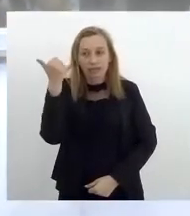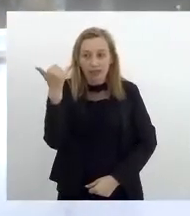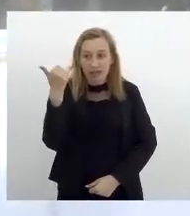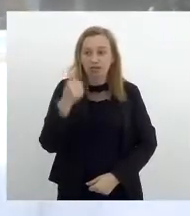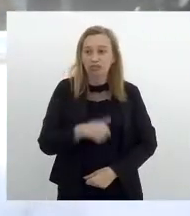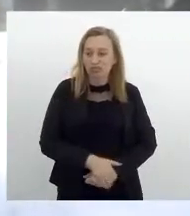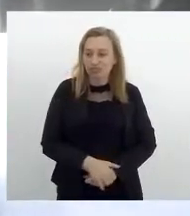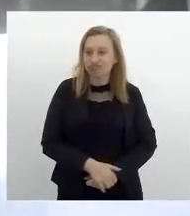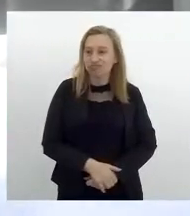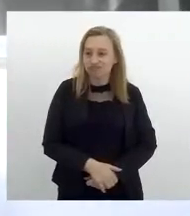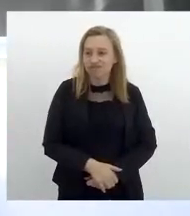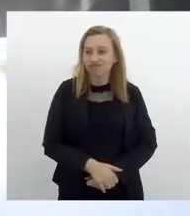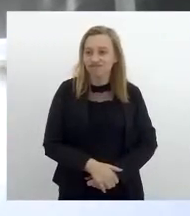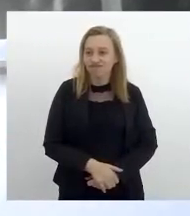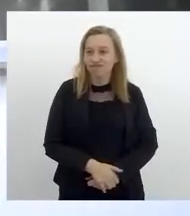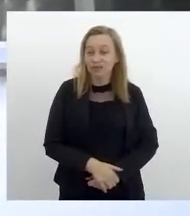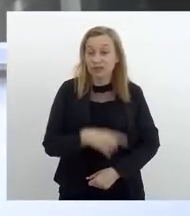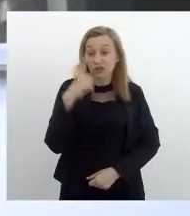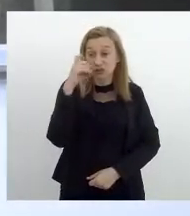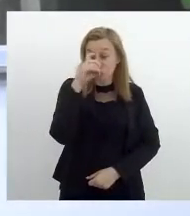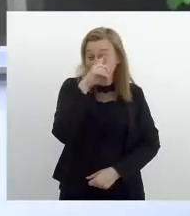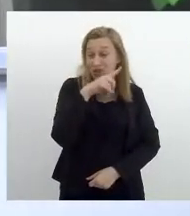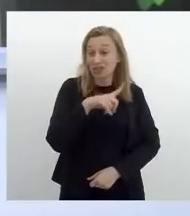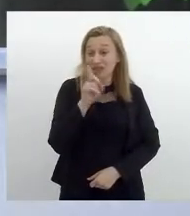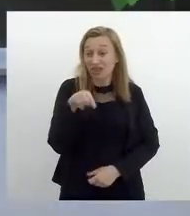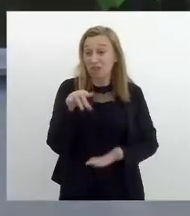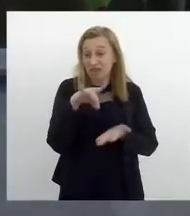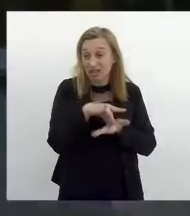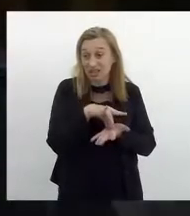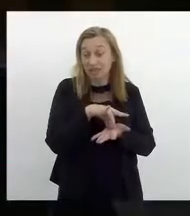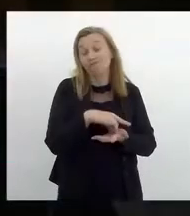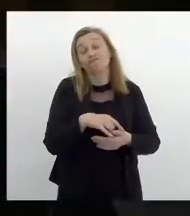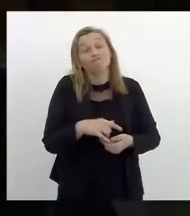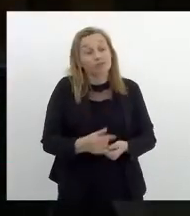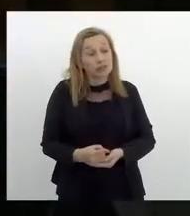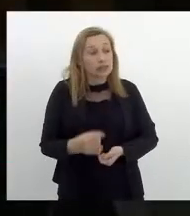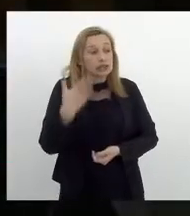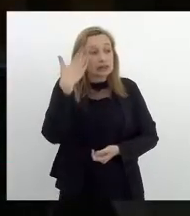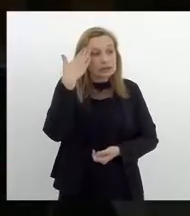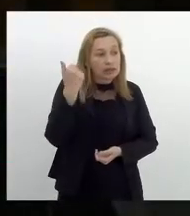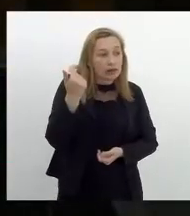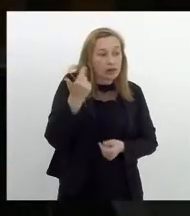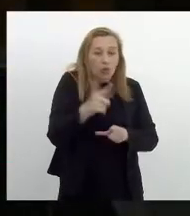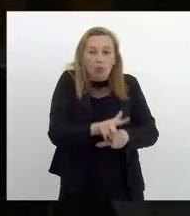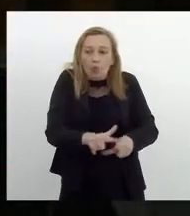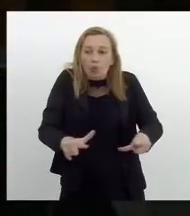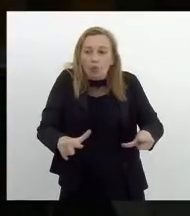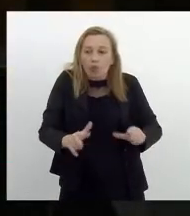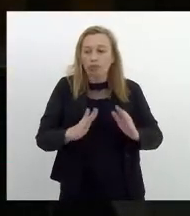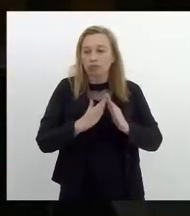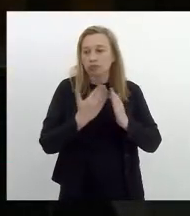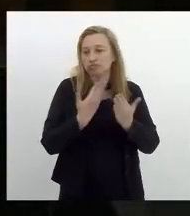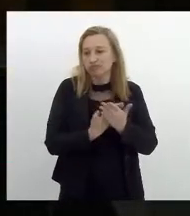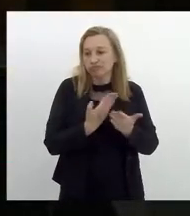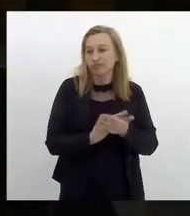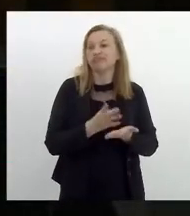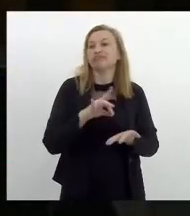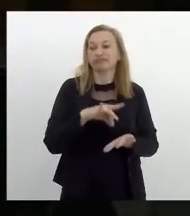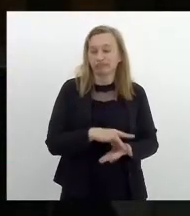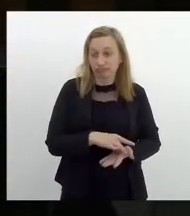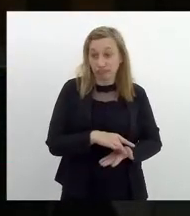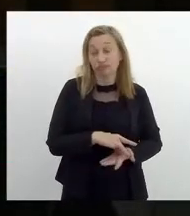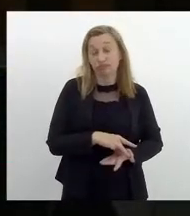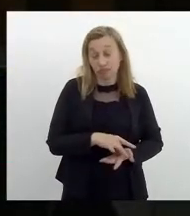defasagem de idade séria é uma realidade. Nós sabemos que a evasão escolar é uma